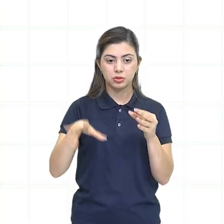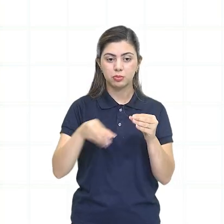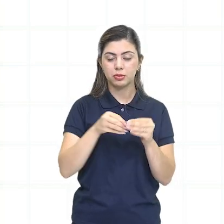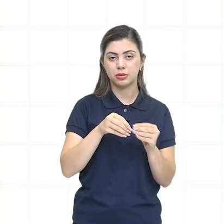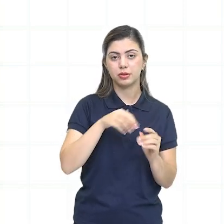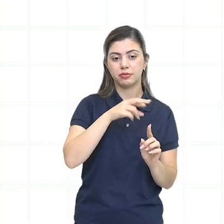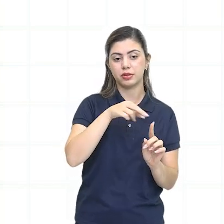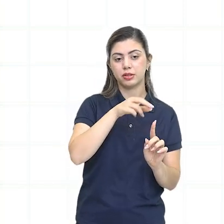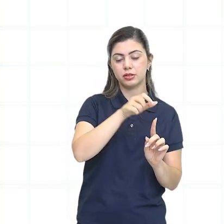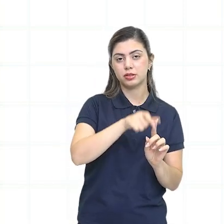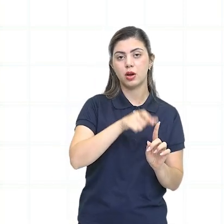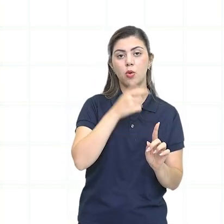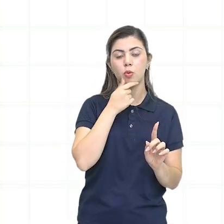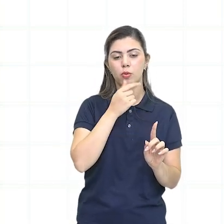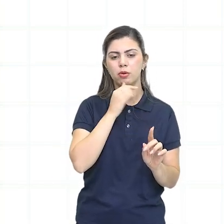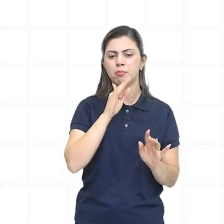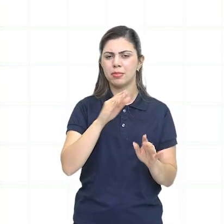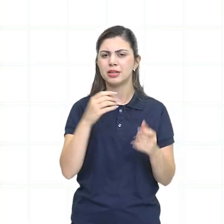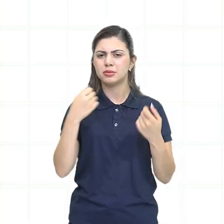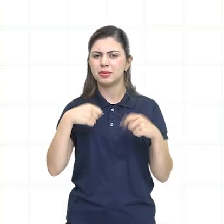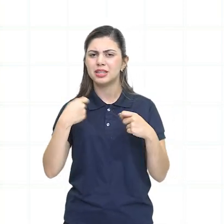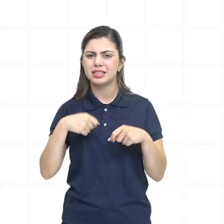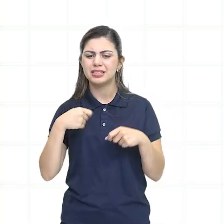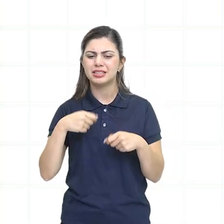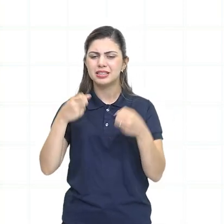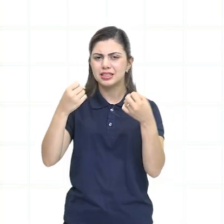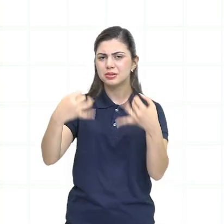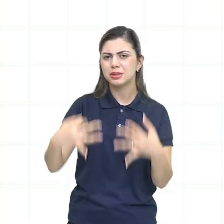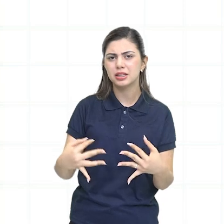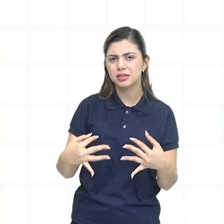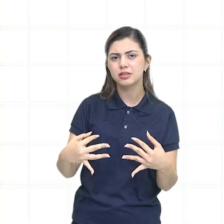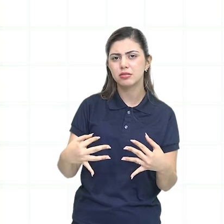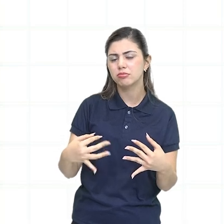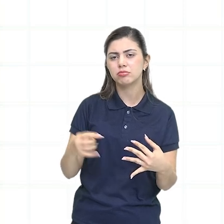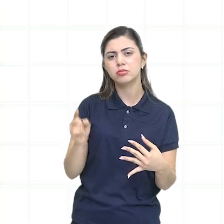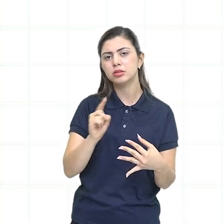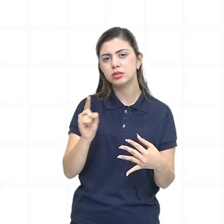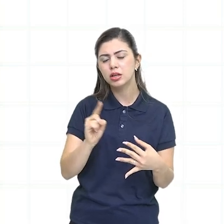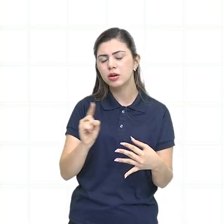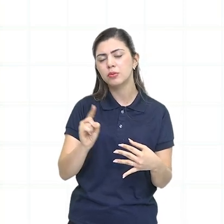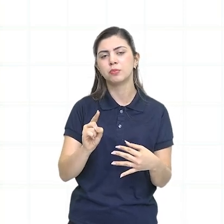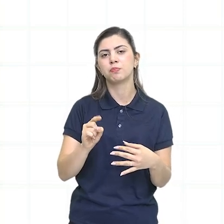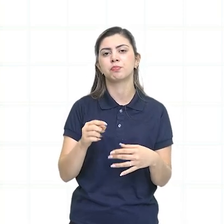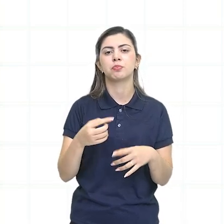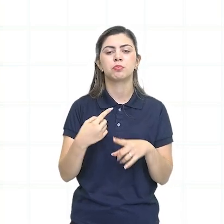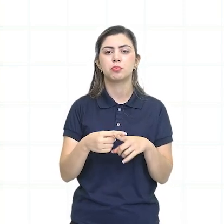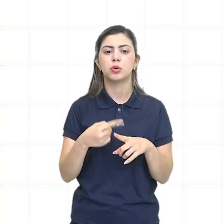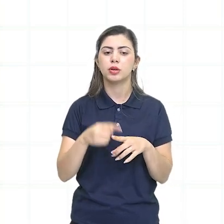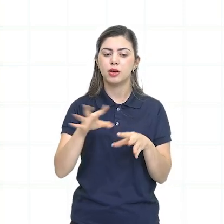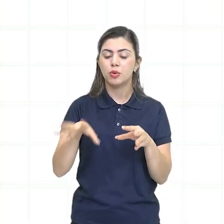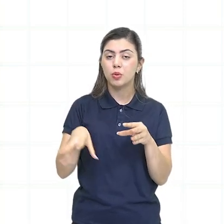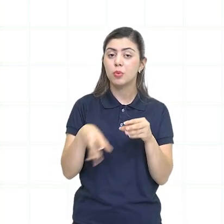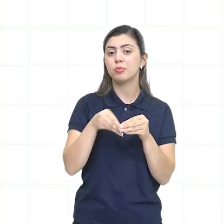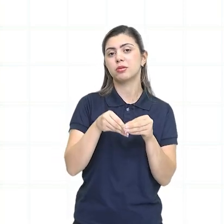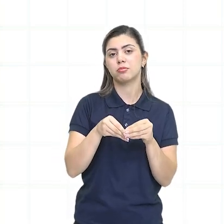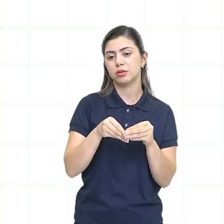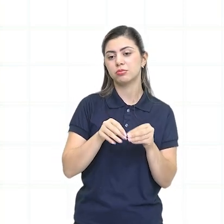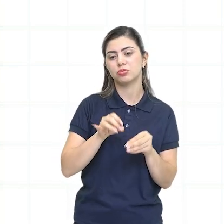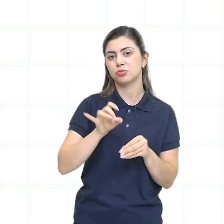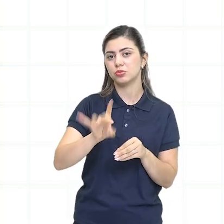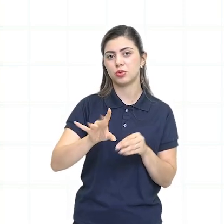a necessidade vai alterar no sentido da frase? Não altera. Por isso que é